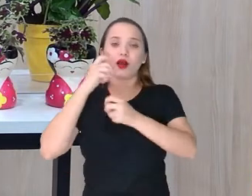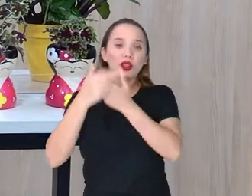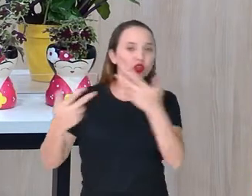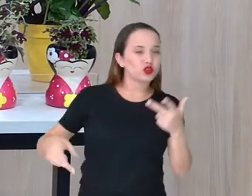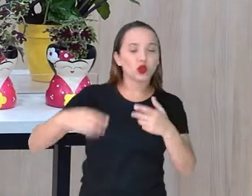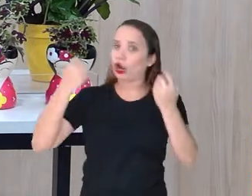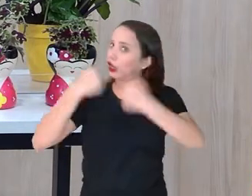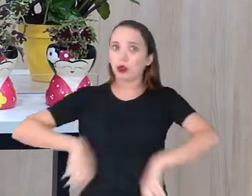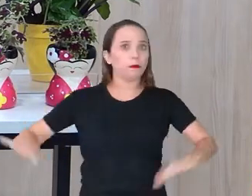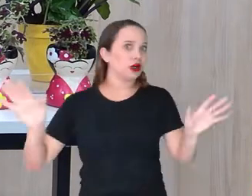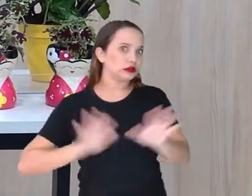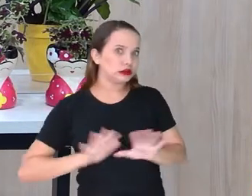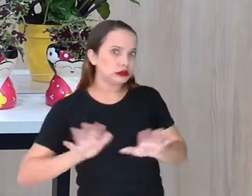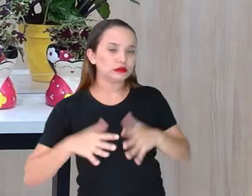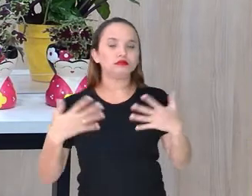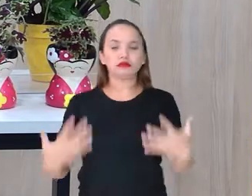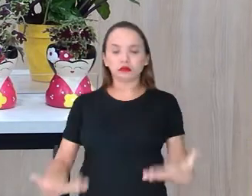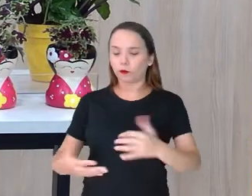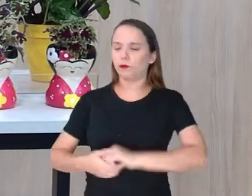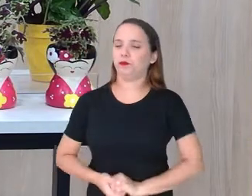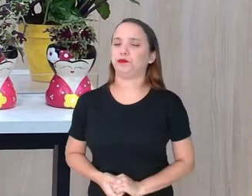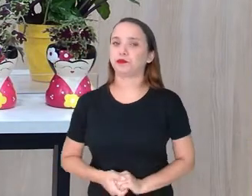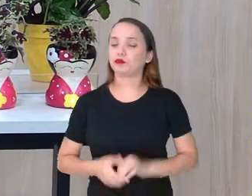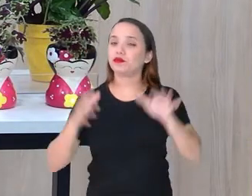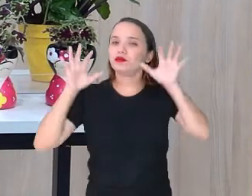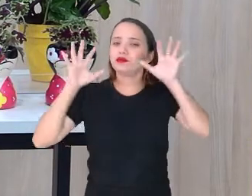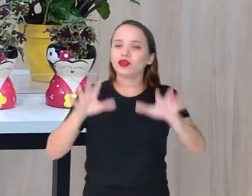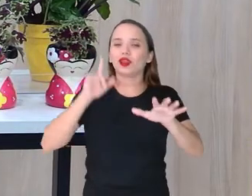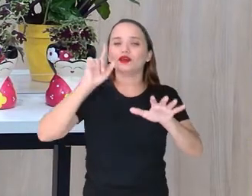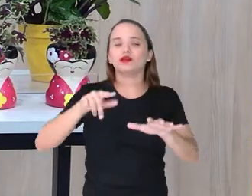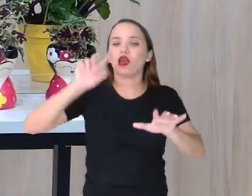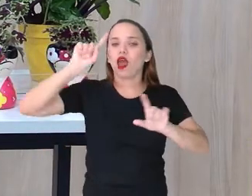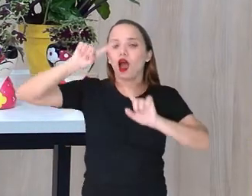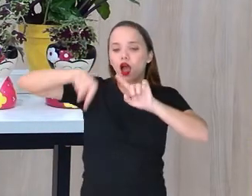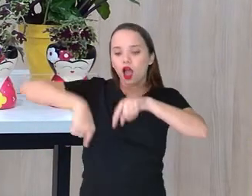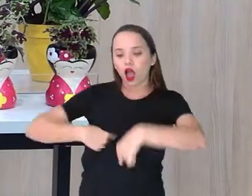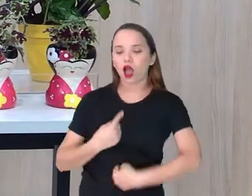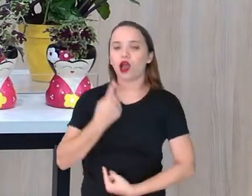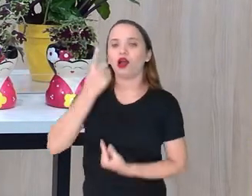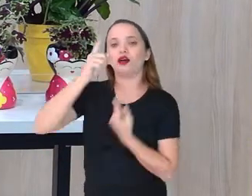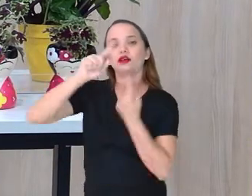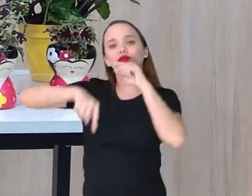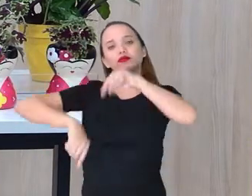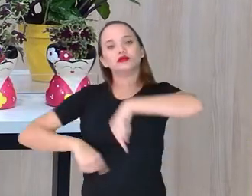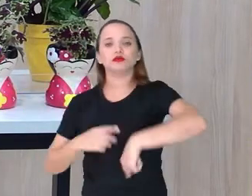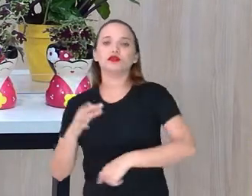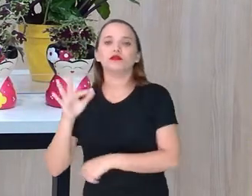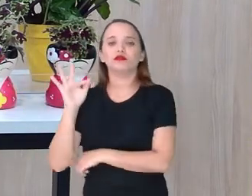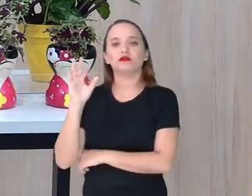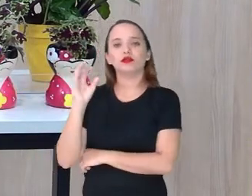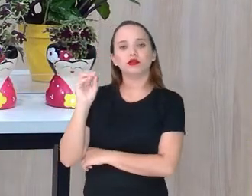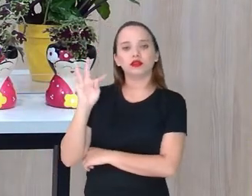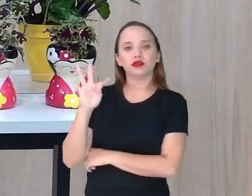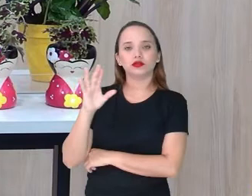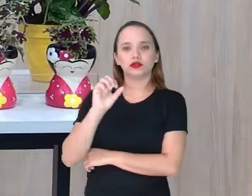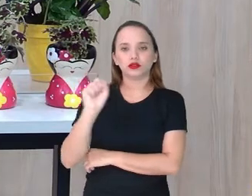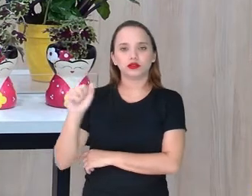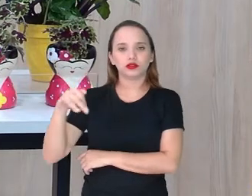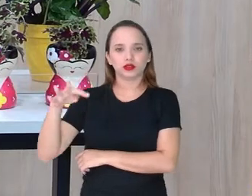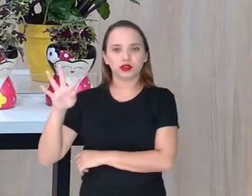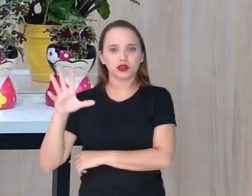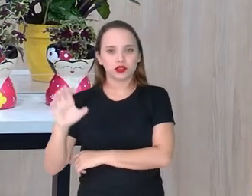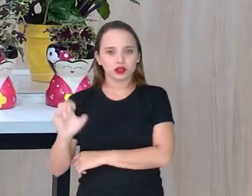precisando. Então, isso é basicamente a fotossíntese que a planta realiza. Por isso que é muito